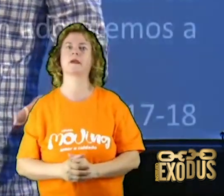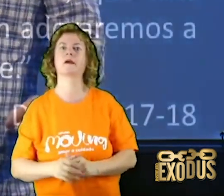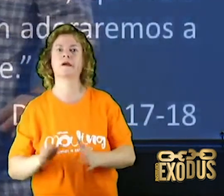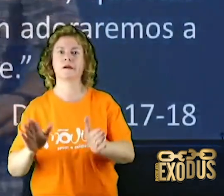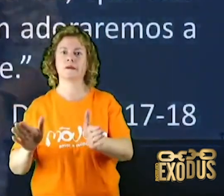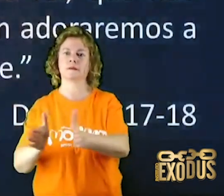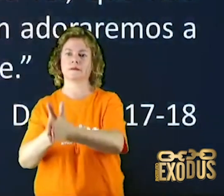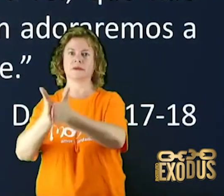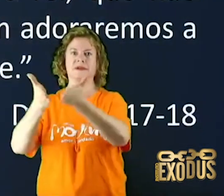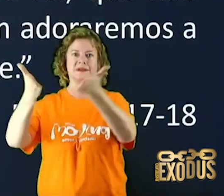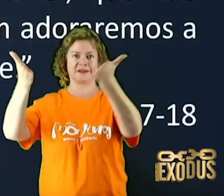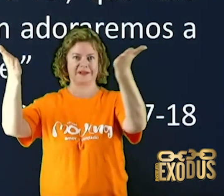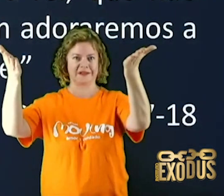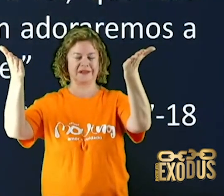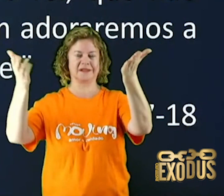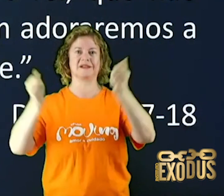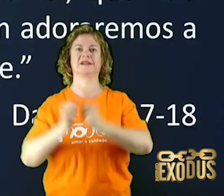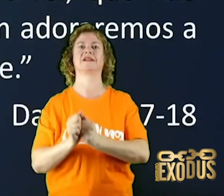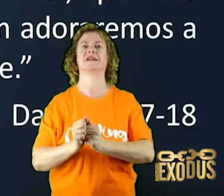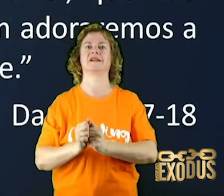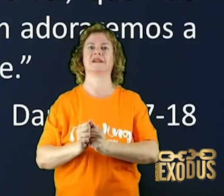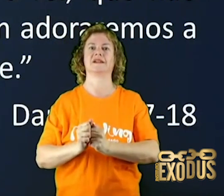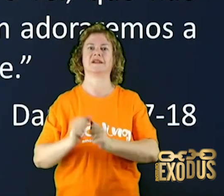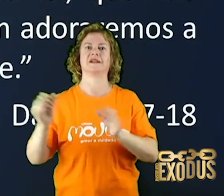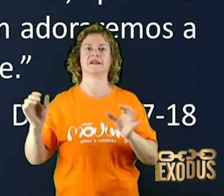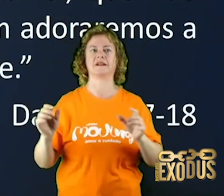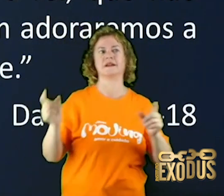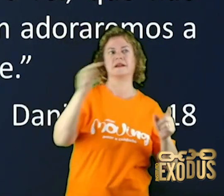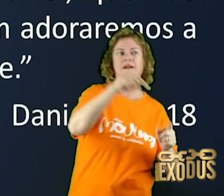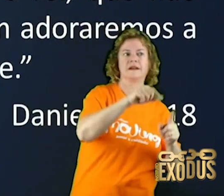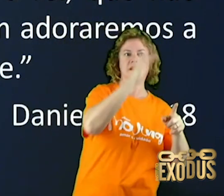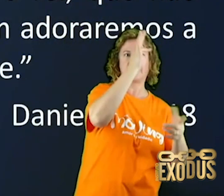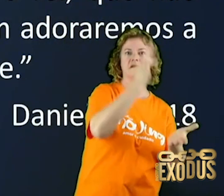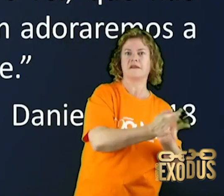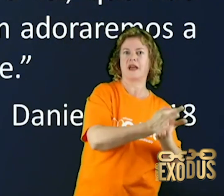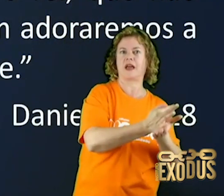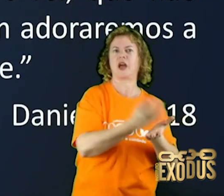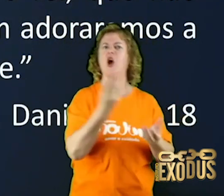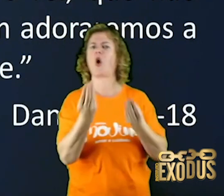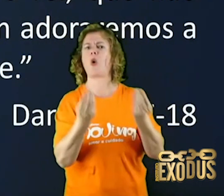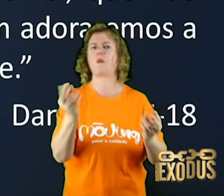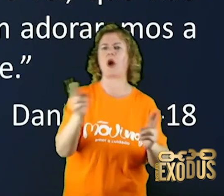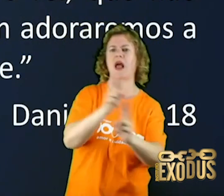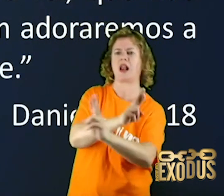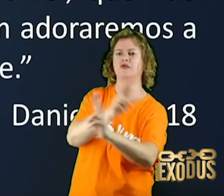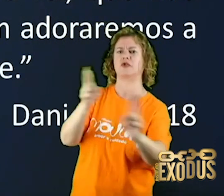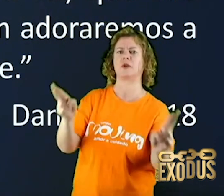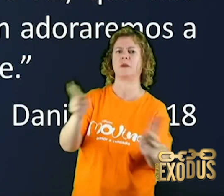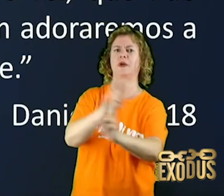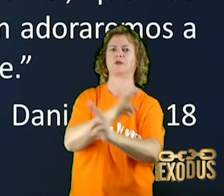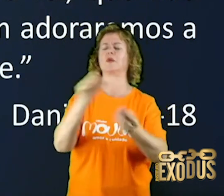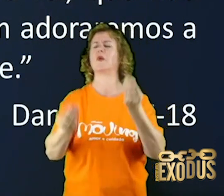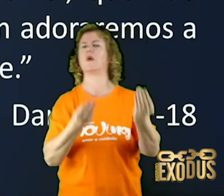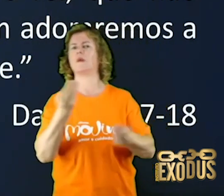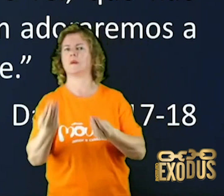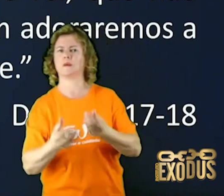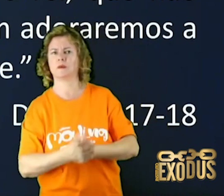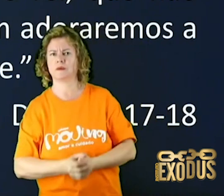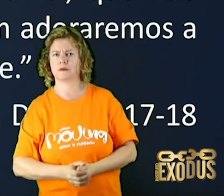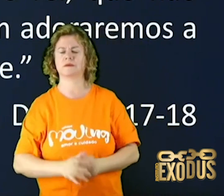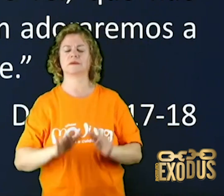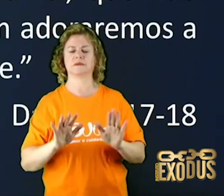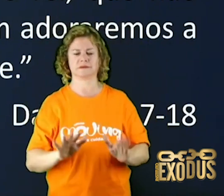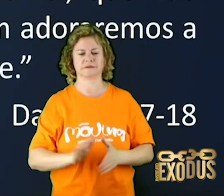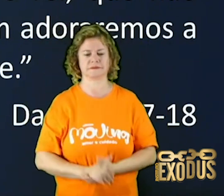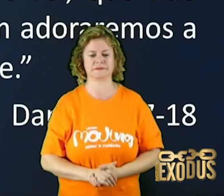Daniel 3:17, é um dos textos mais impressionantes aqui. O rei vai dizer: não há Deus que